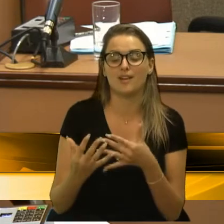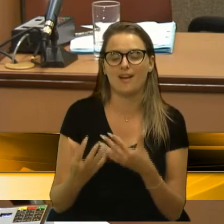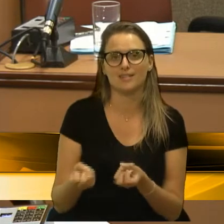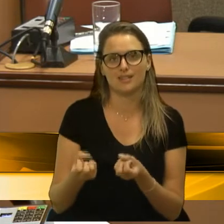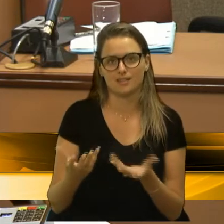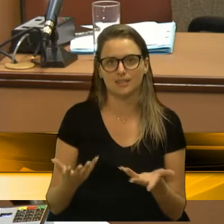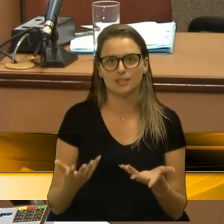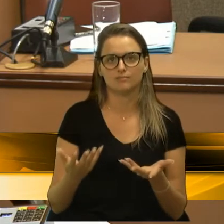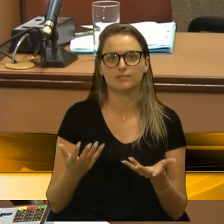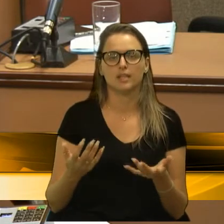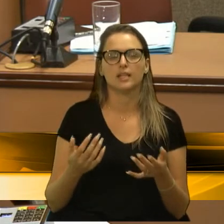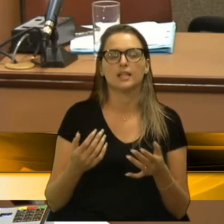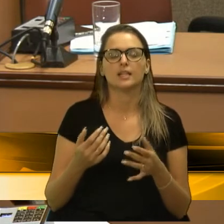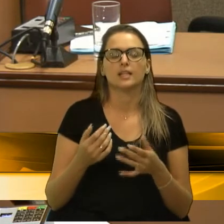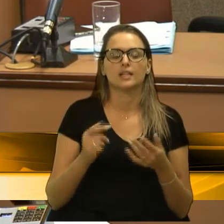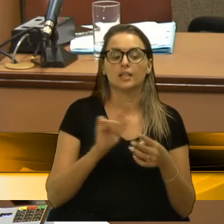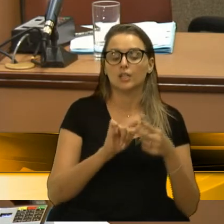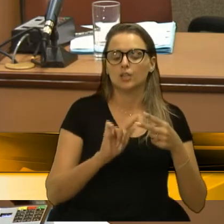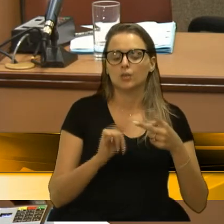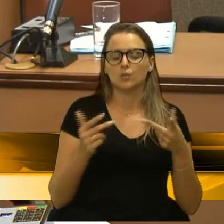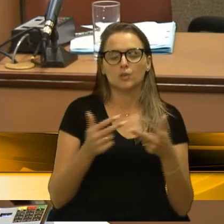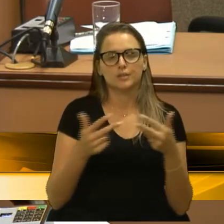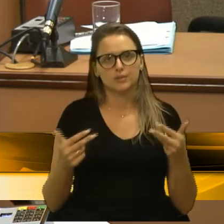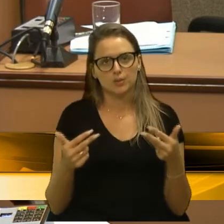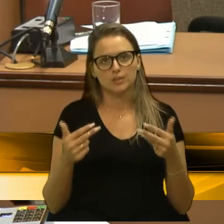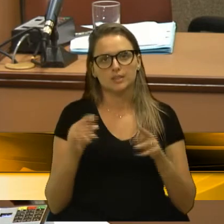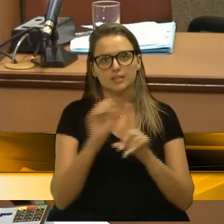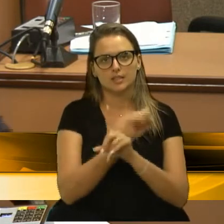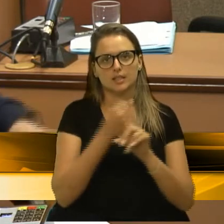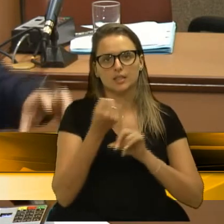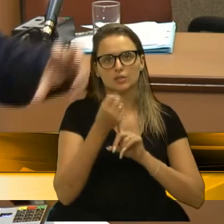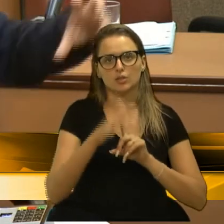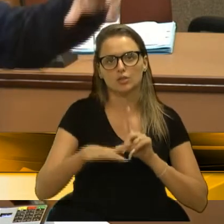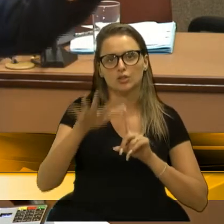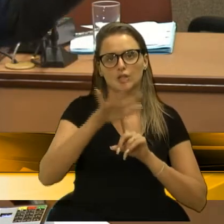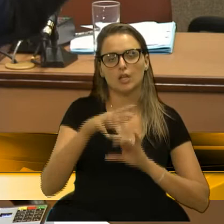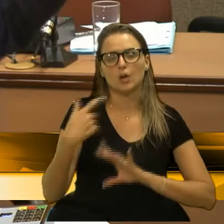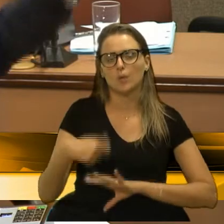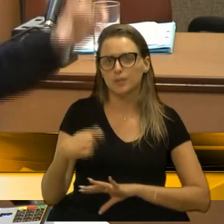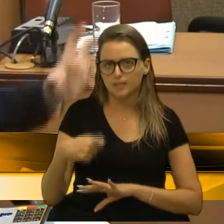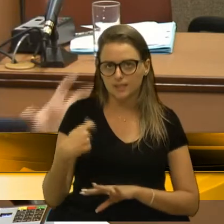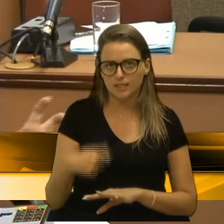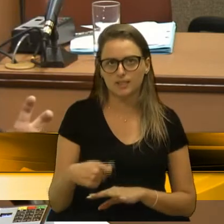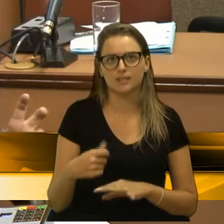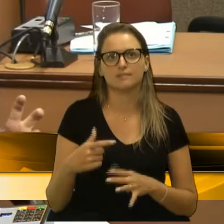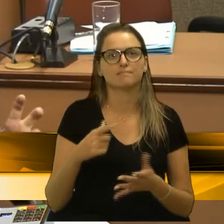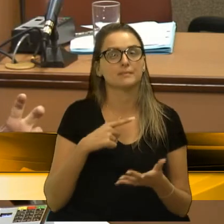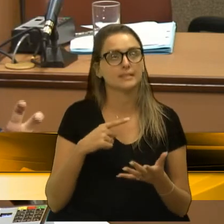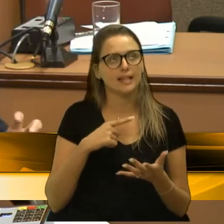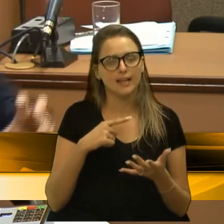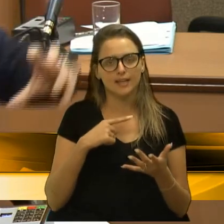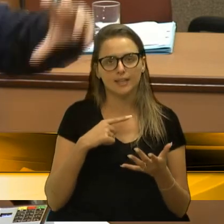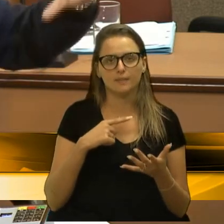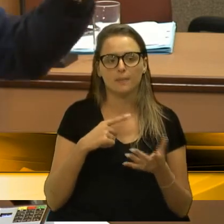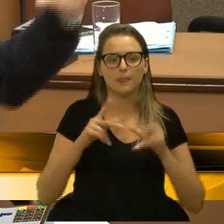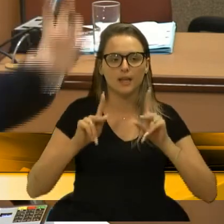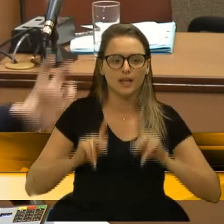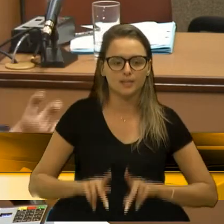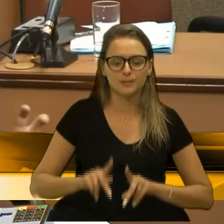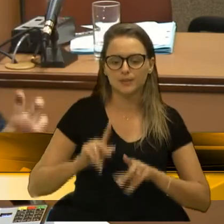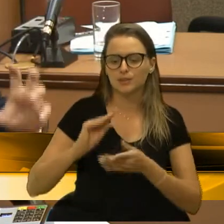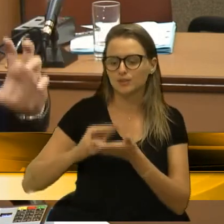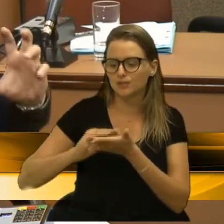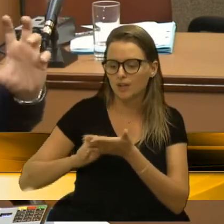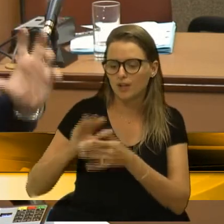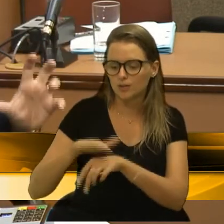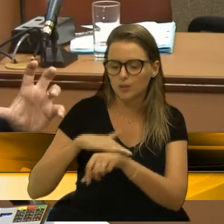duas coisas hoje que a sociedade está precisando. Nós percebemos um afã, muitas vezes, uma falta de diálogo e uma